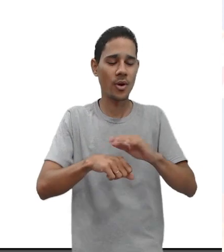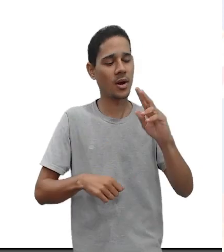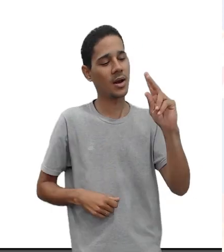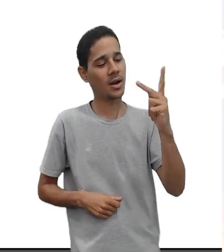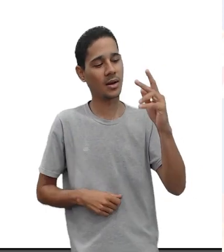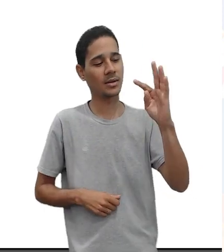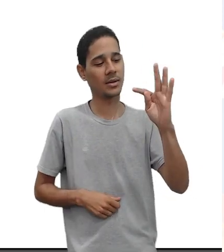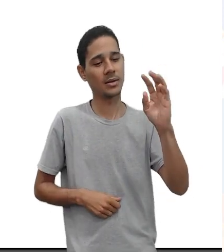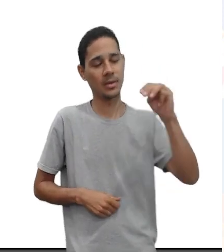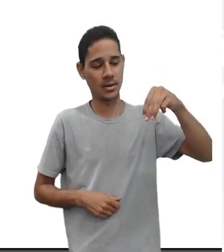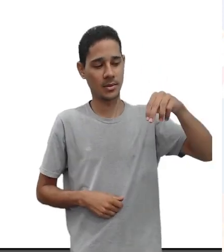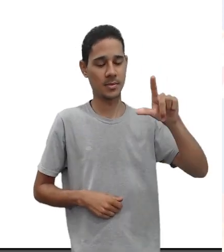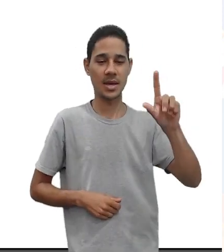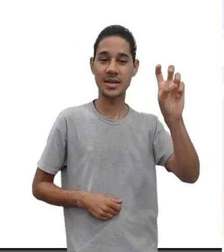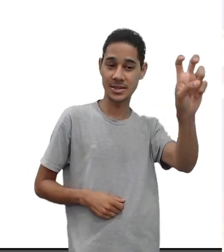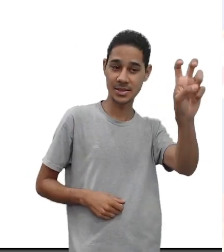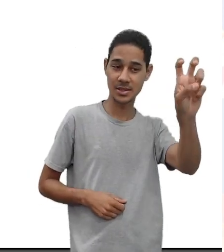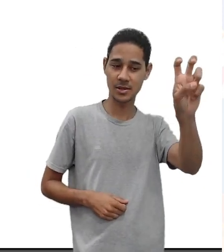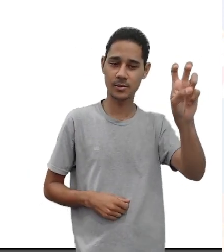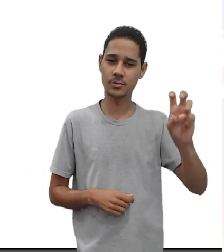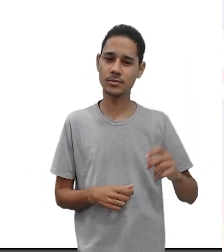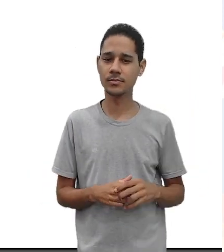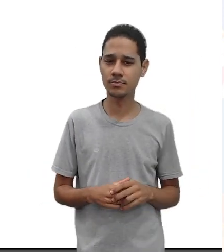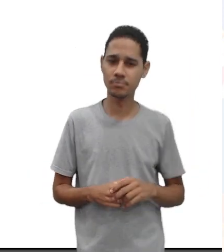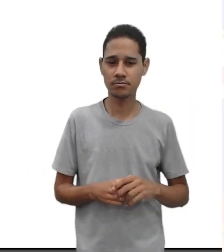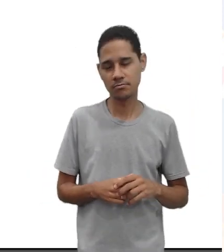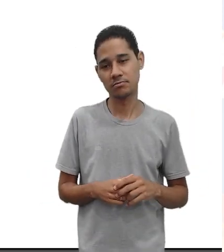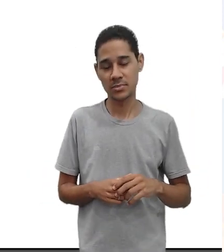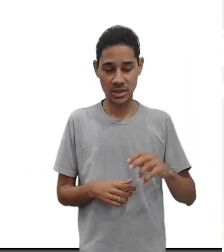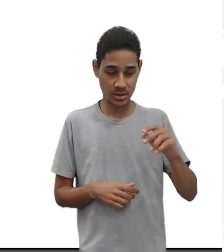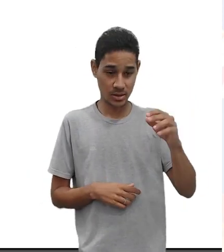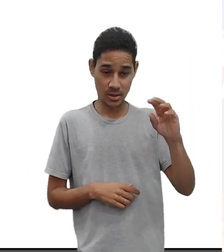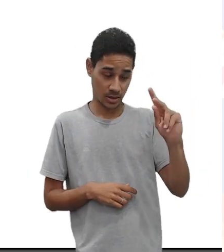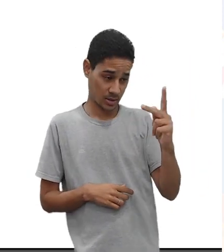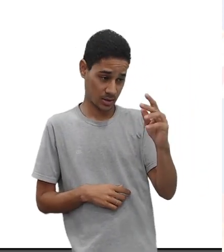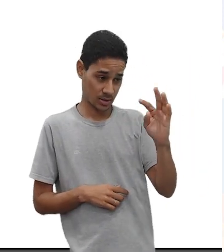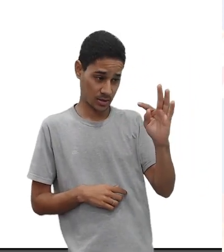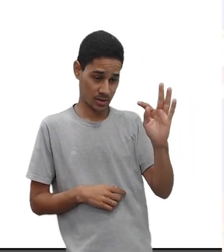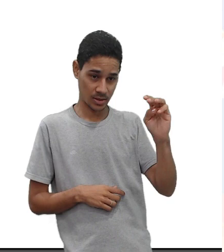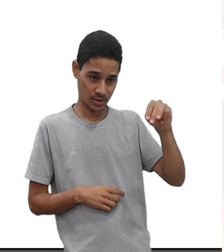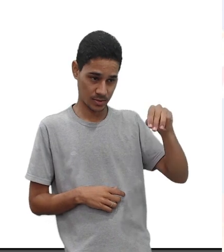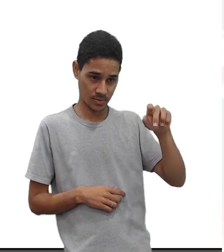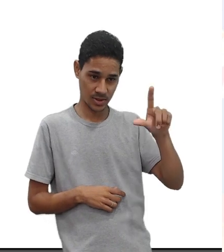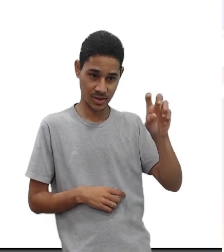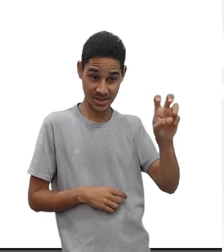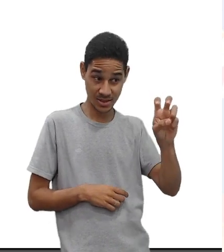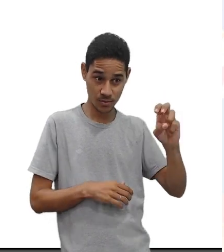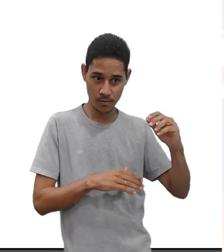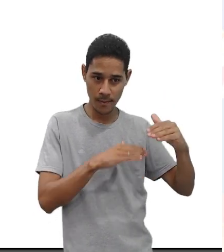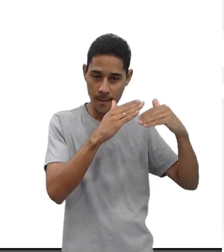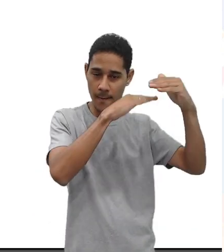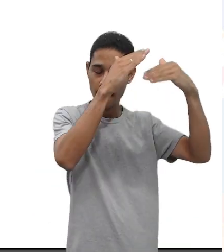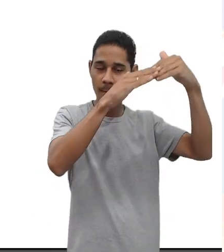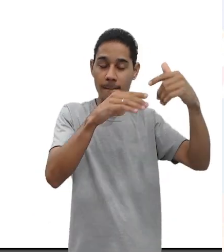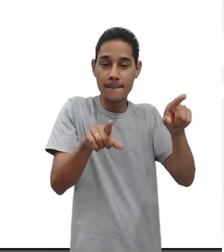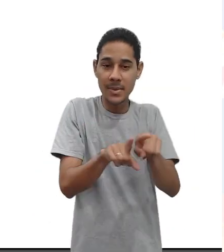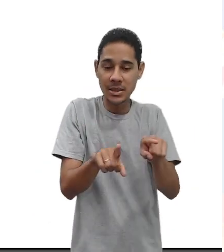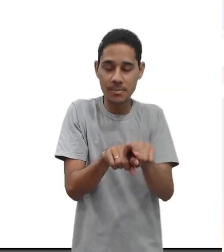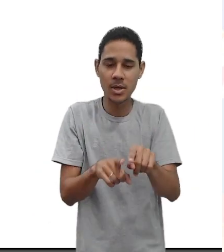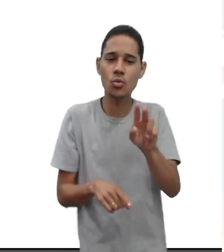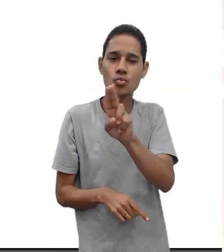HTML5, né? Com a revolução do HTML5, né, e com o uso da semântica, vocês vão ver muito esse